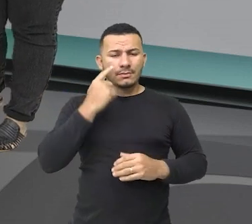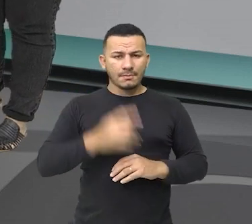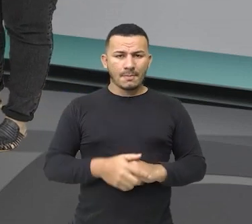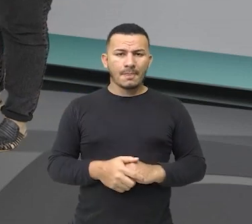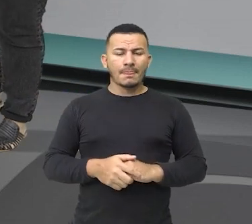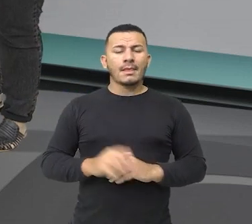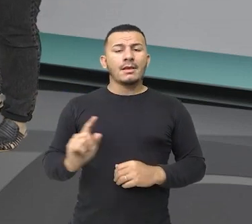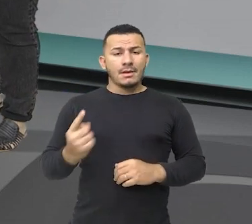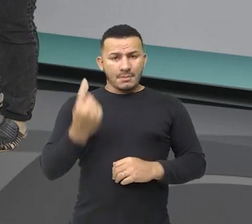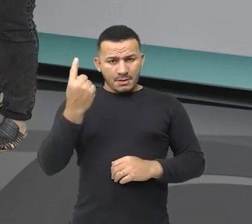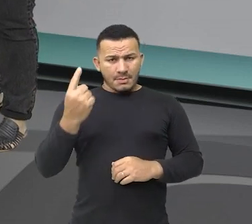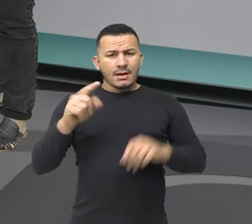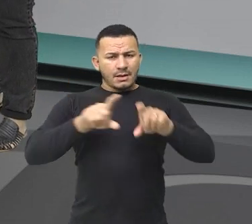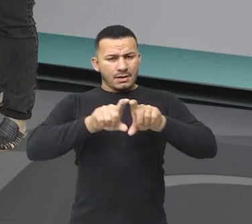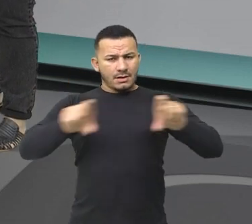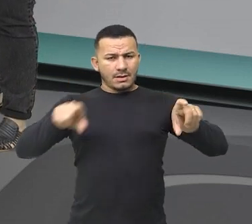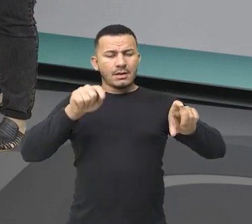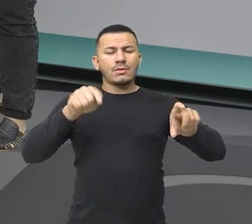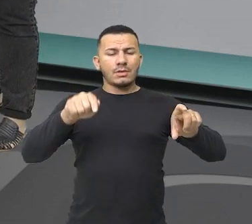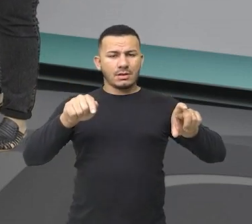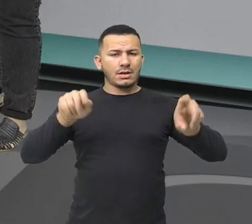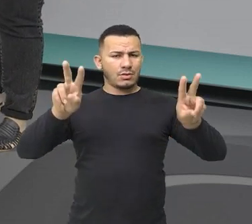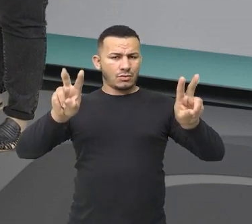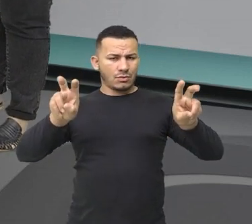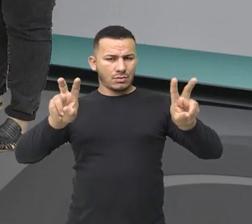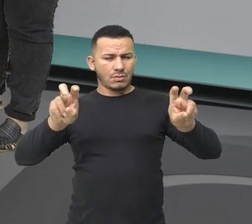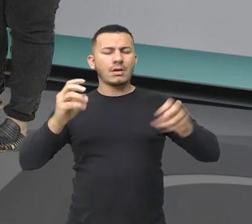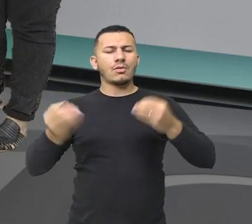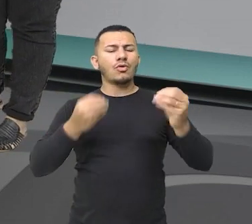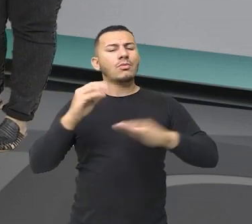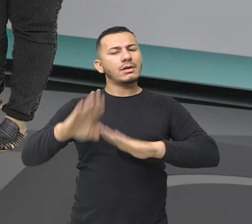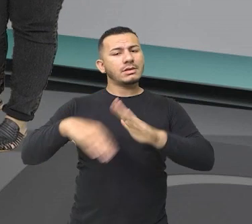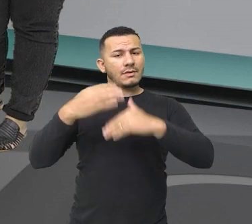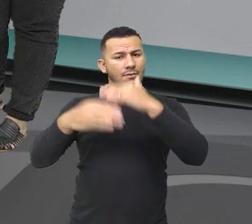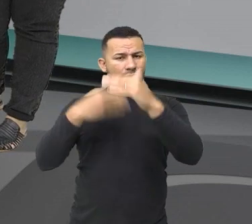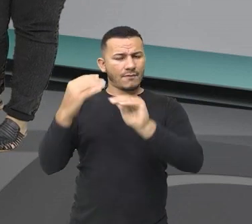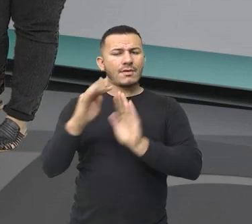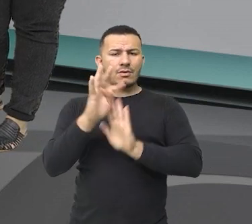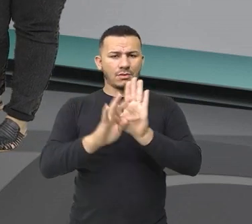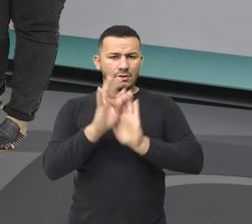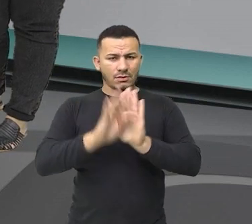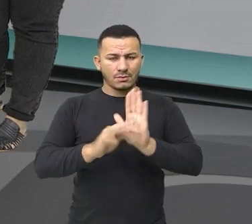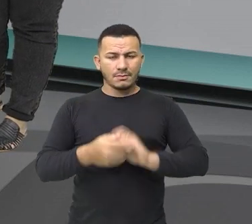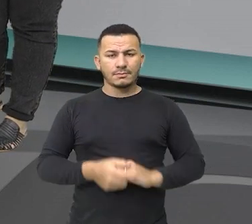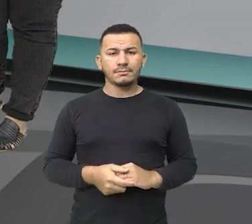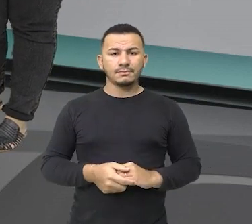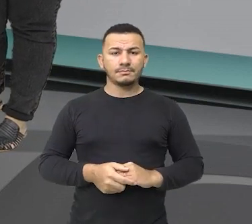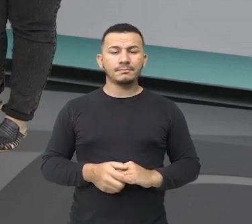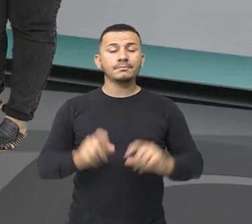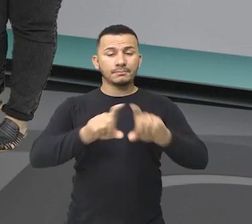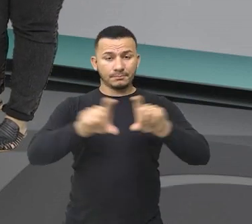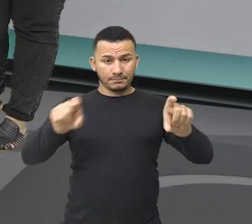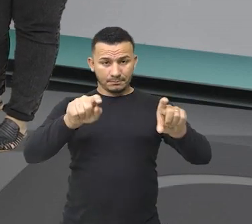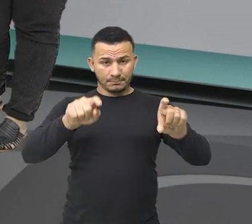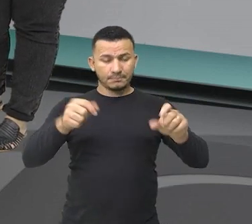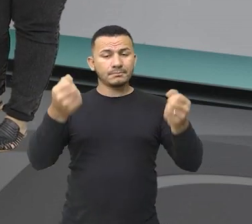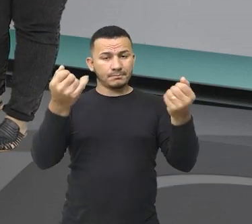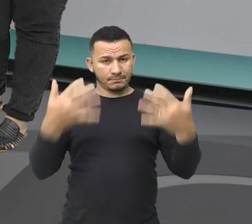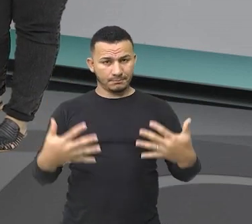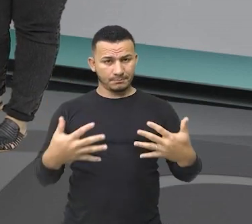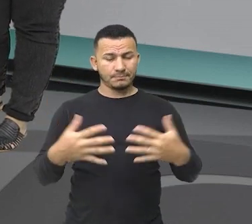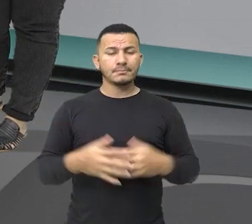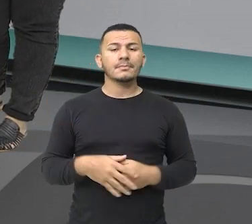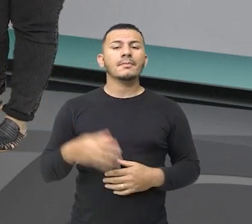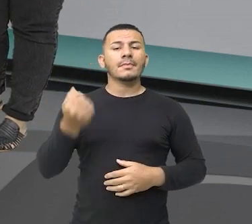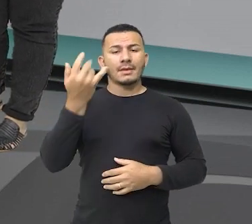primeira ideia que foi escrita para desenvolver o que a ideia central nos diz. A ideia central diz, lembrem-se, que as crianças